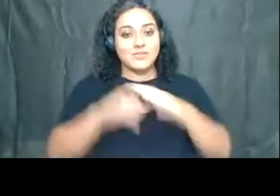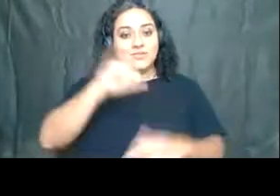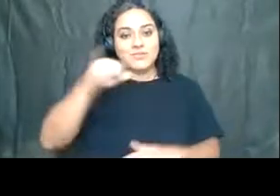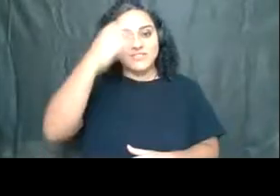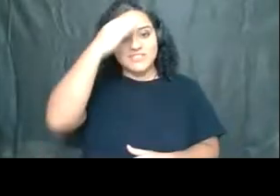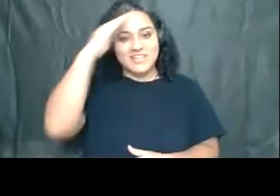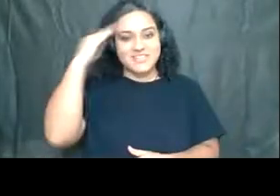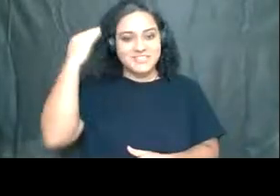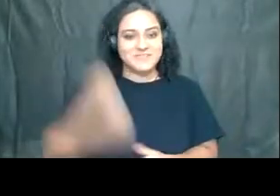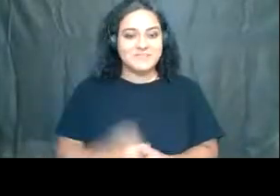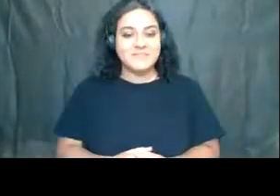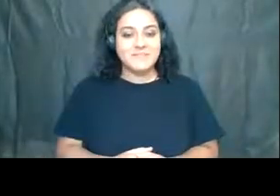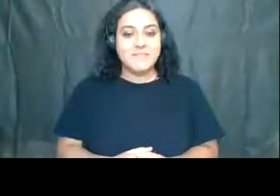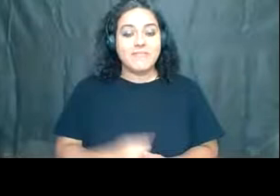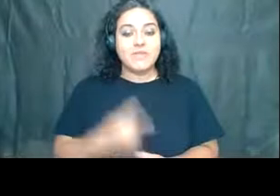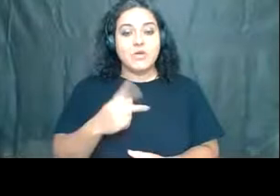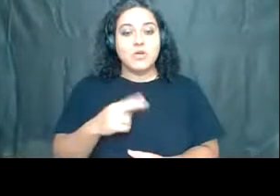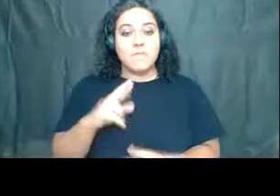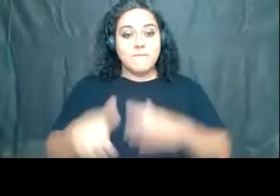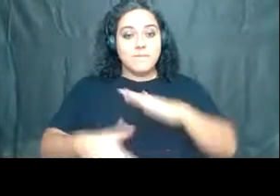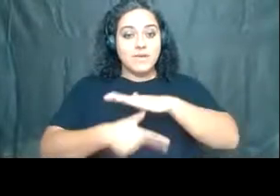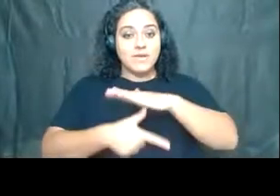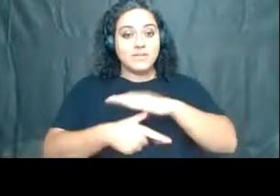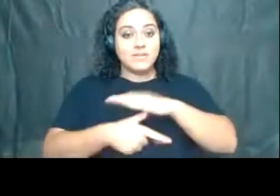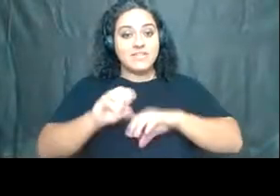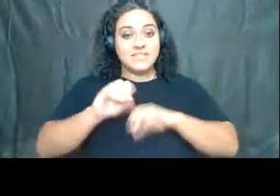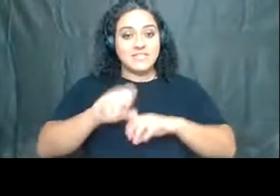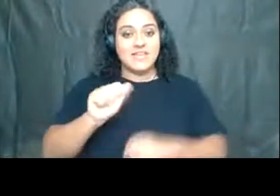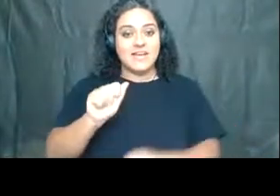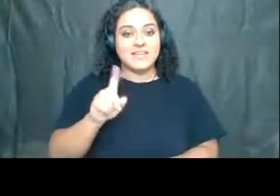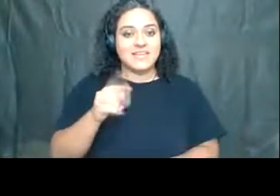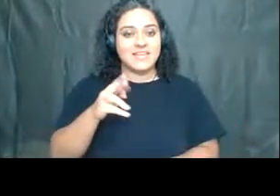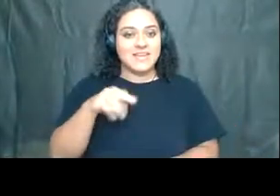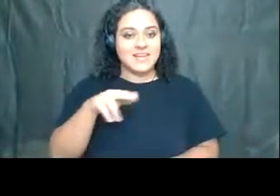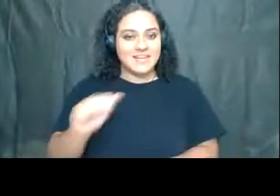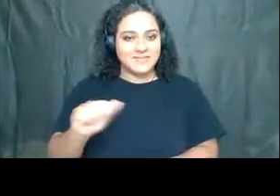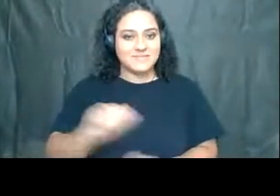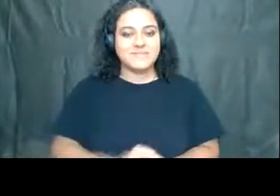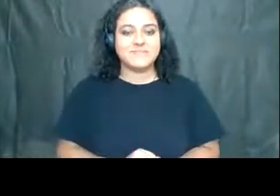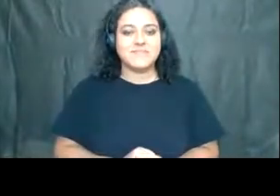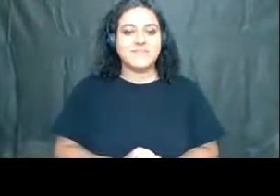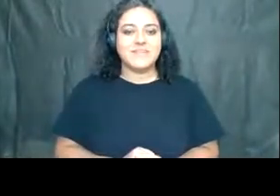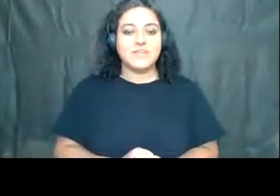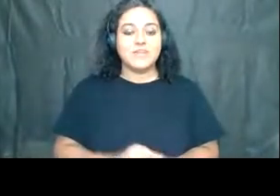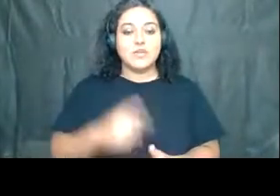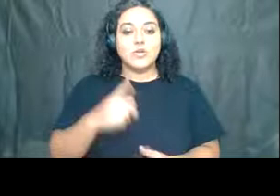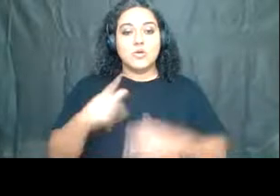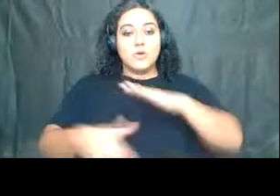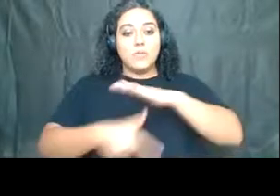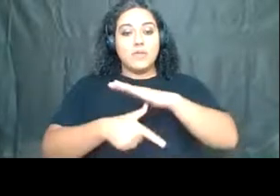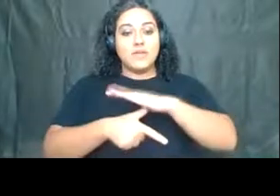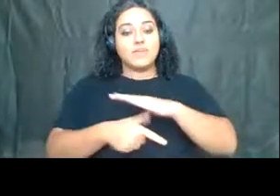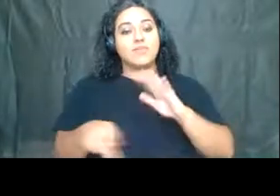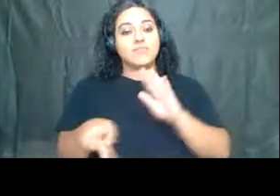Pella. A pró-reitora de ensino do IFES, Adriana Piontkowski. O pró-reitor de extensão do